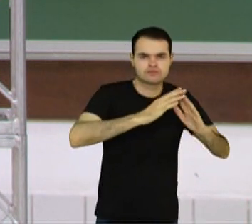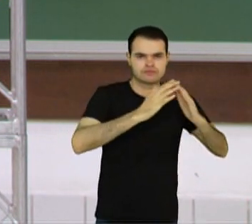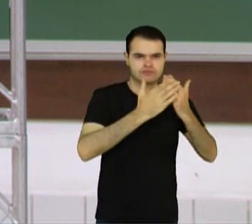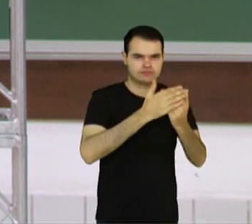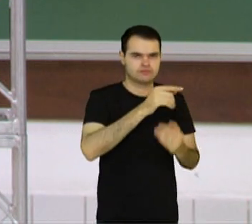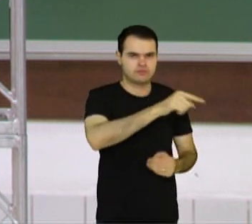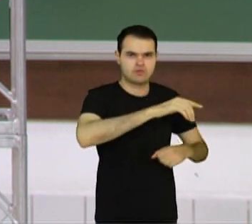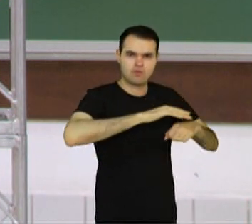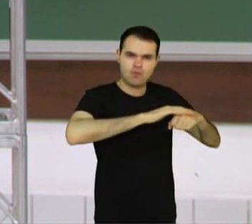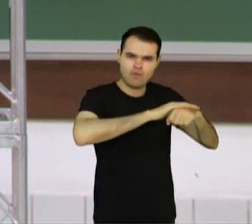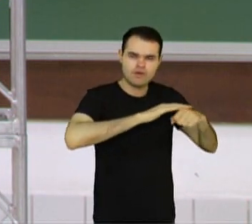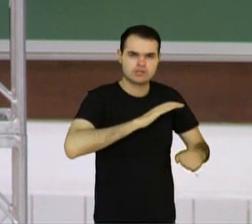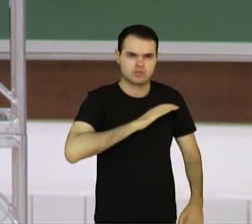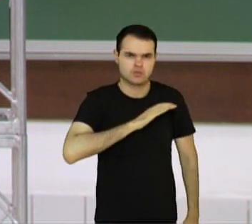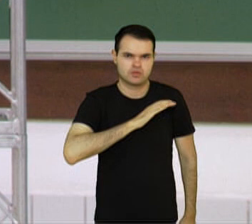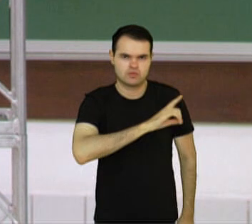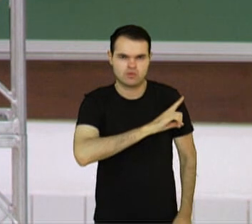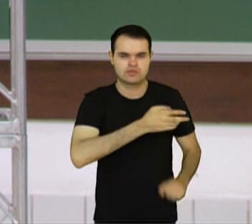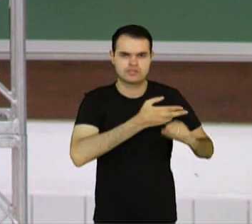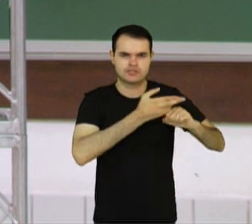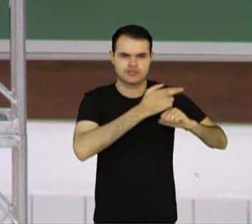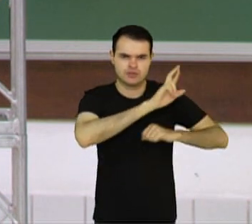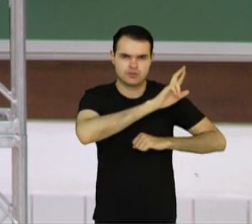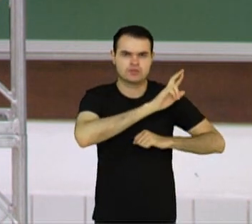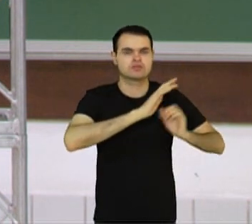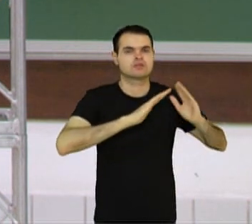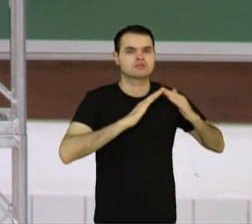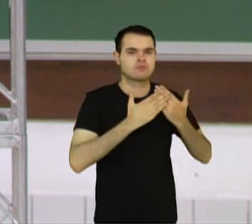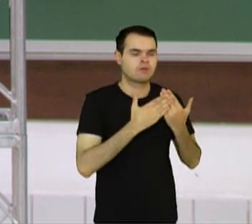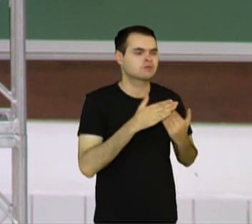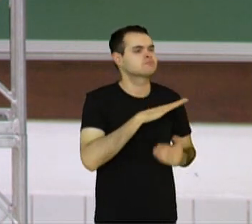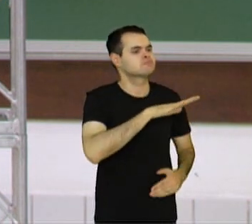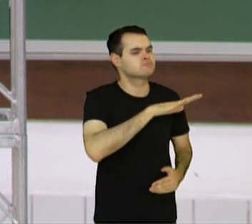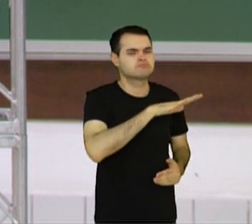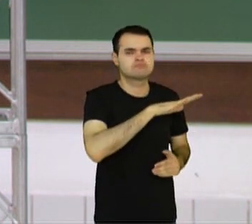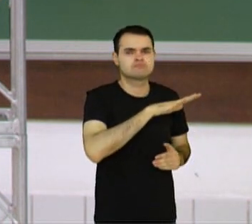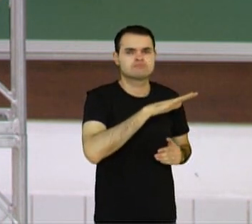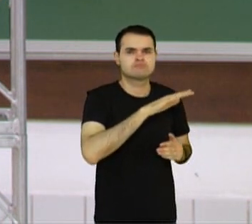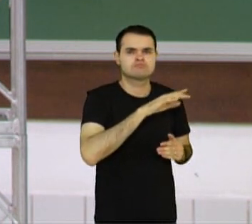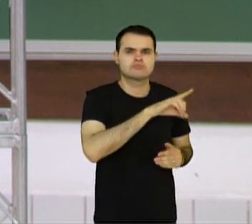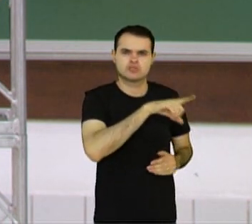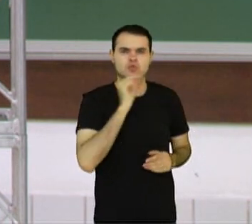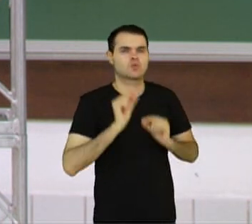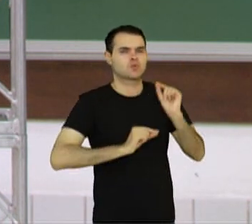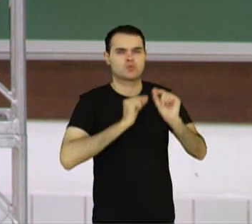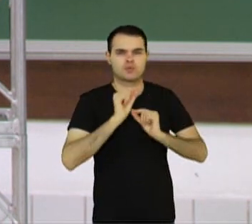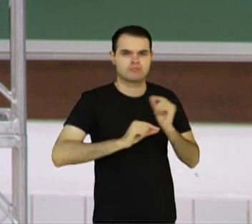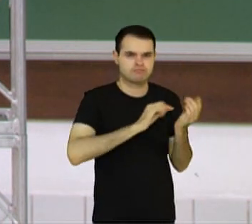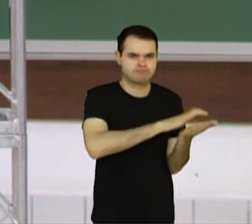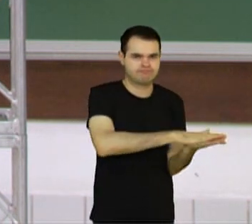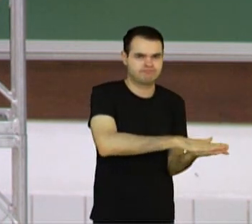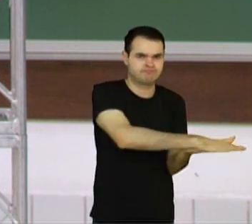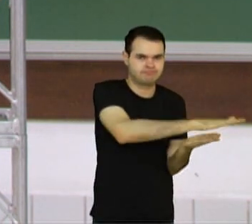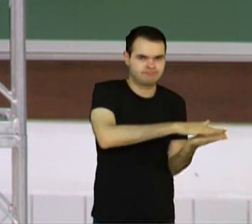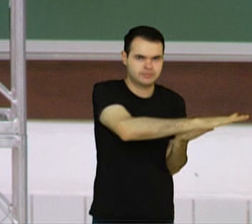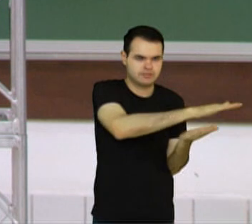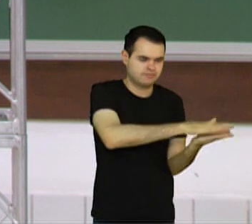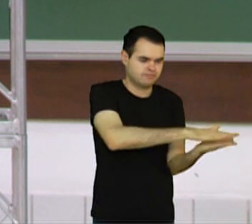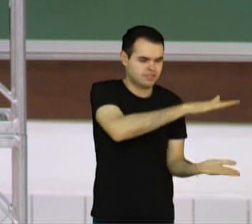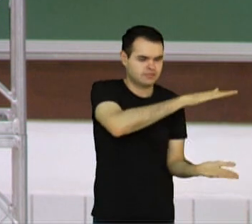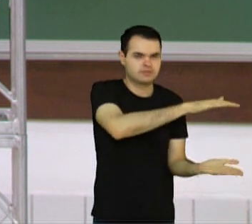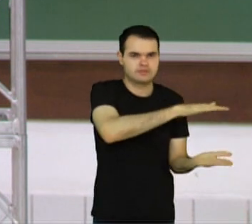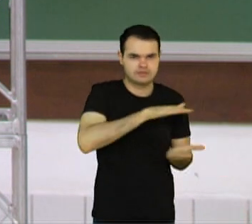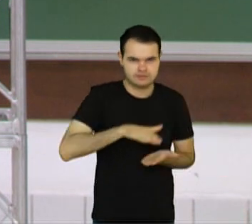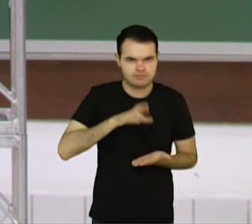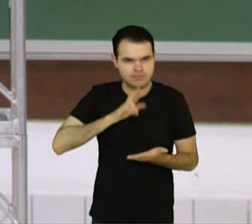o coordenador, com o diretor da escola e pegue, faça a opção pelas atividades impressas,